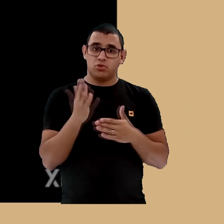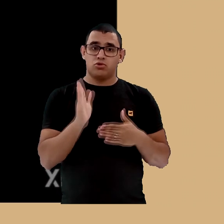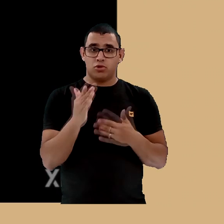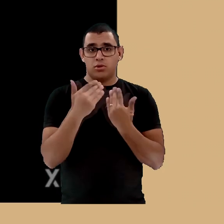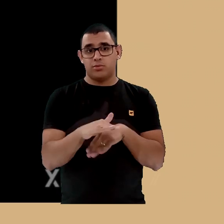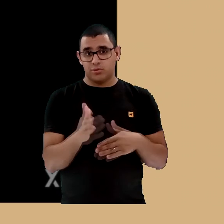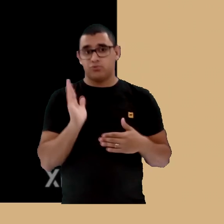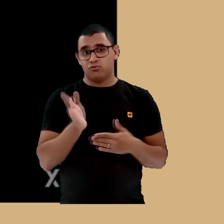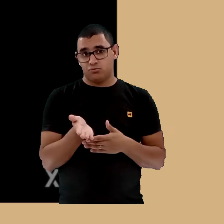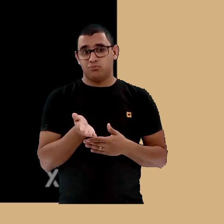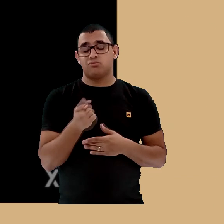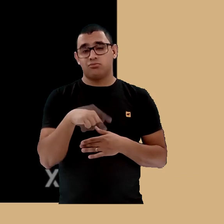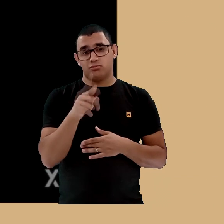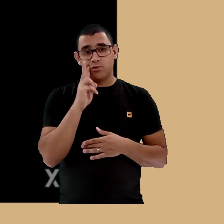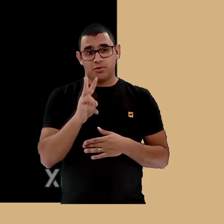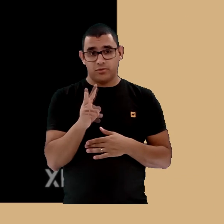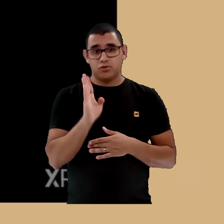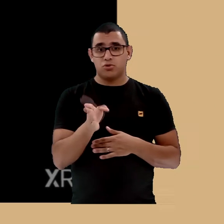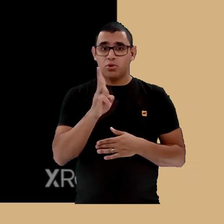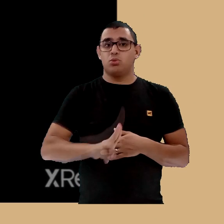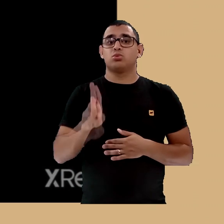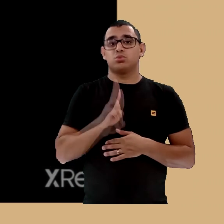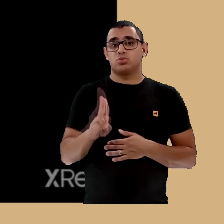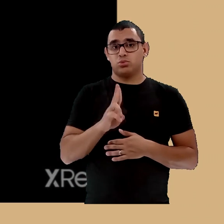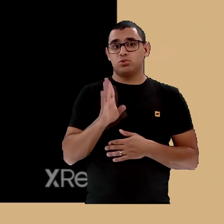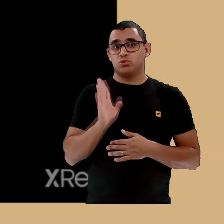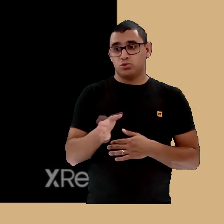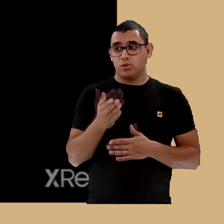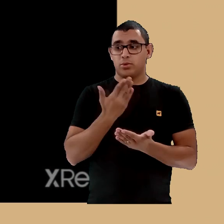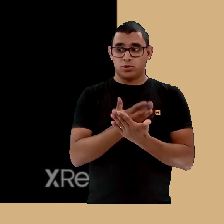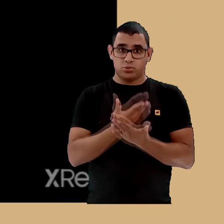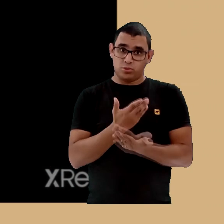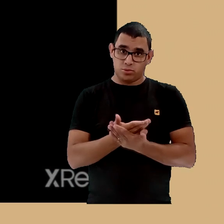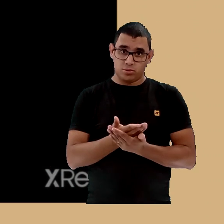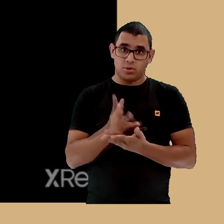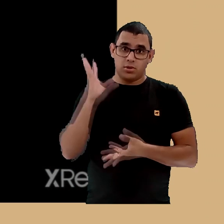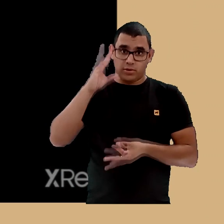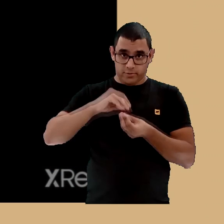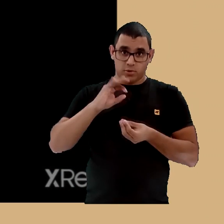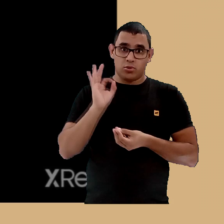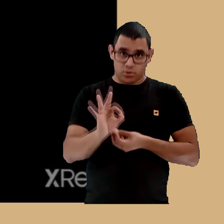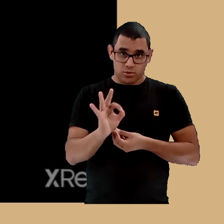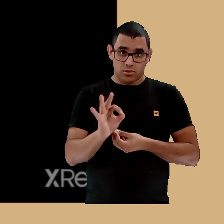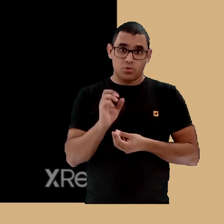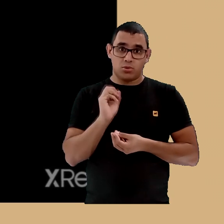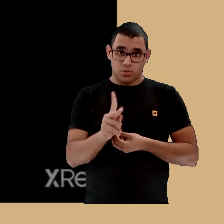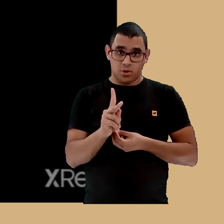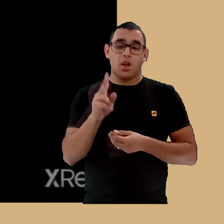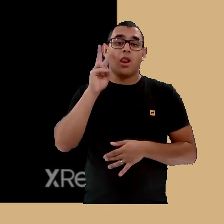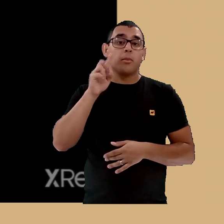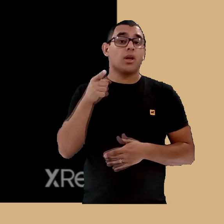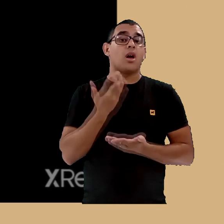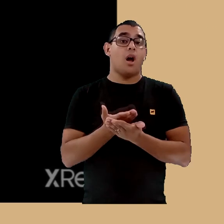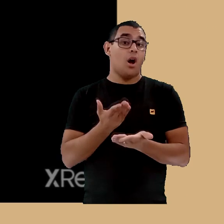prova diagnóstica e eu quero que vocês utilizem essa aula para estudarem e revisarem. Então,